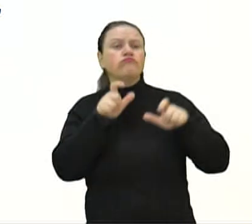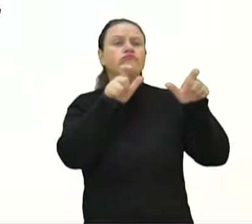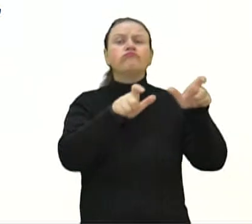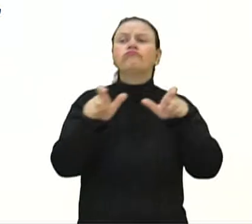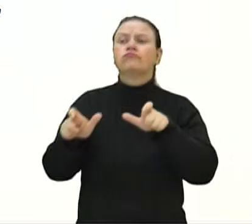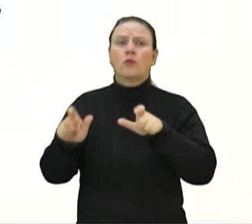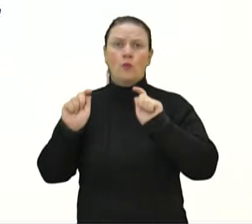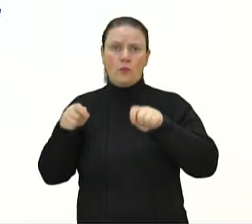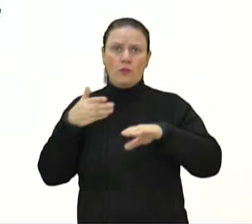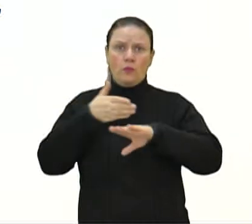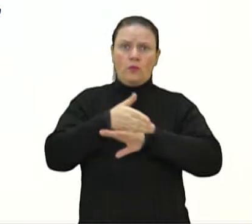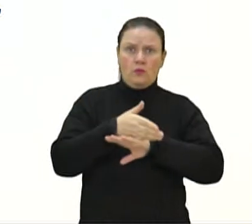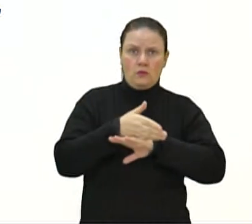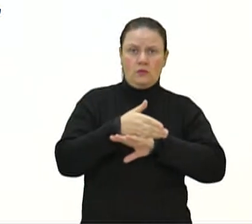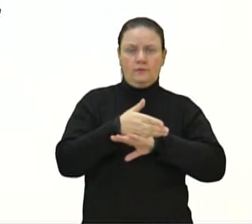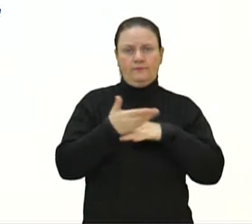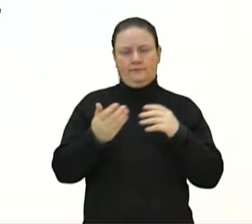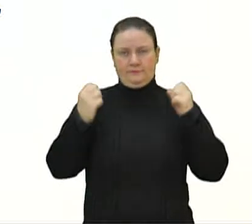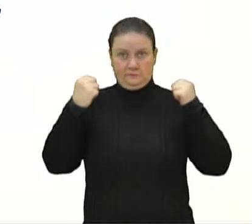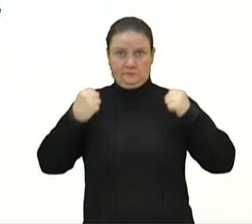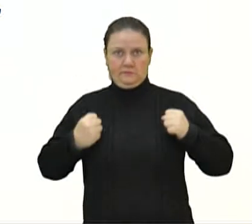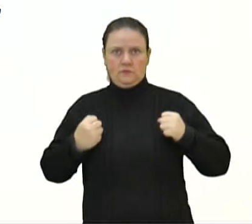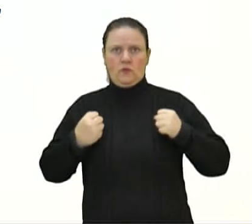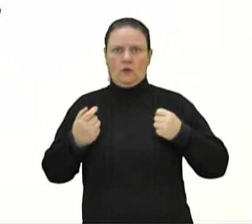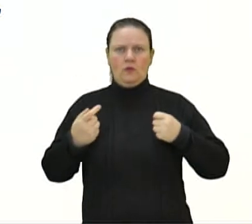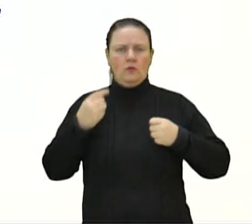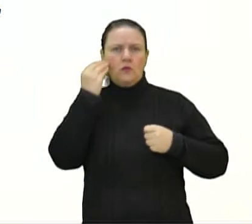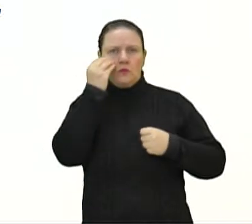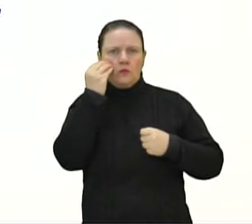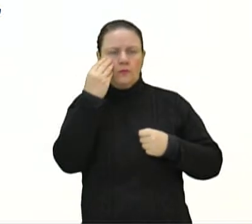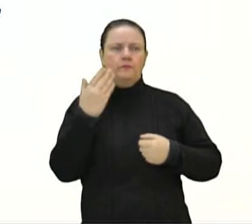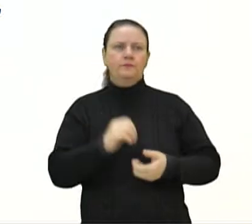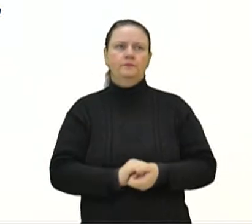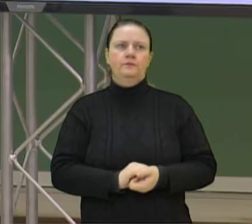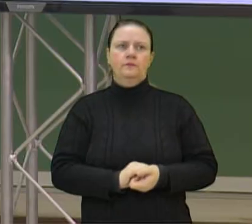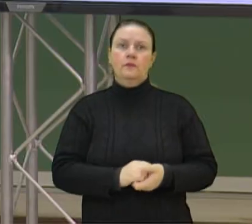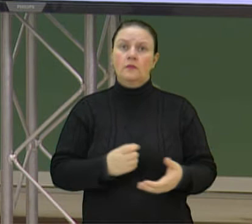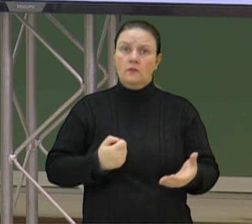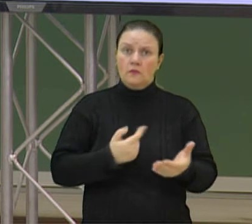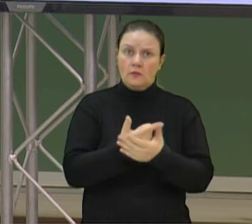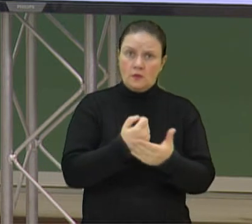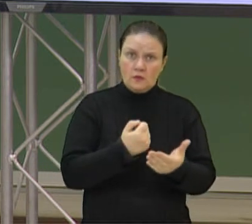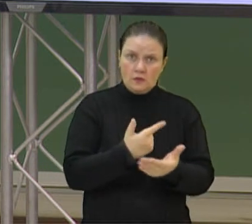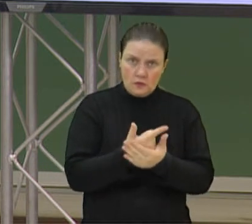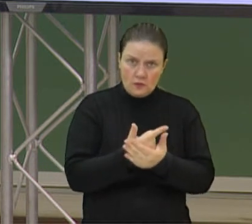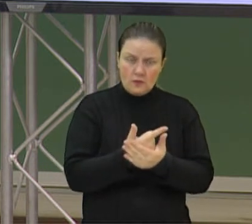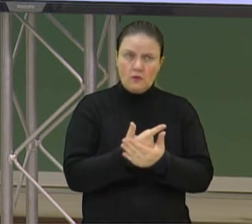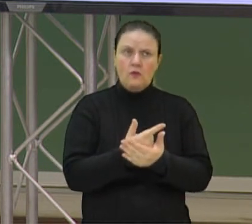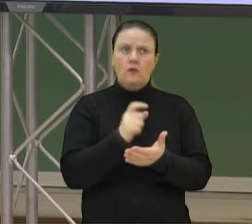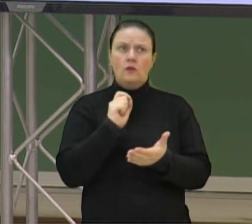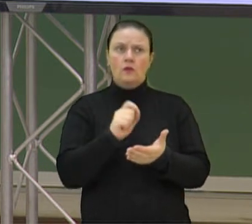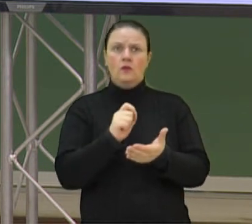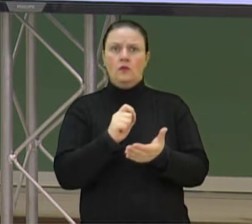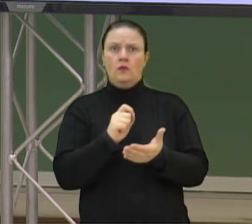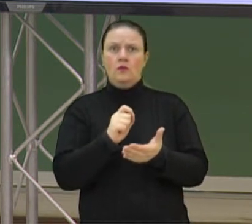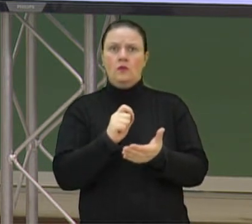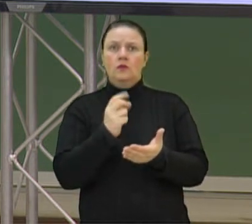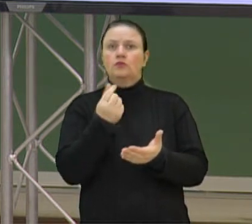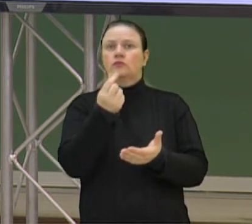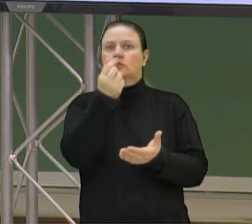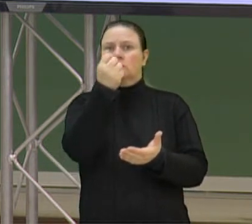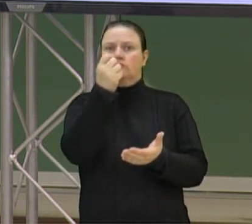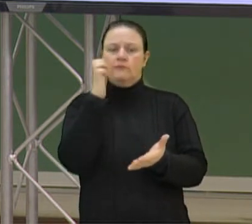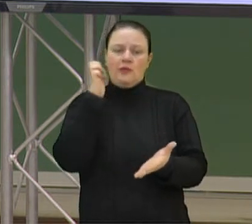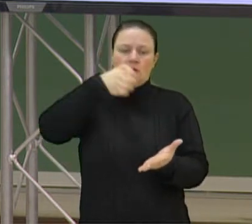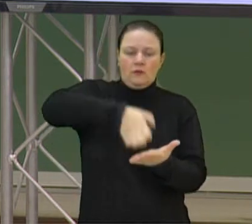provador? Pagar en efectivo ou pagar com tarjeta de crédito? Pagar en efectivo é pagar com dinheiro.